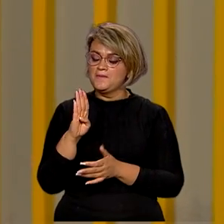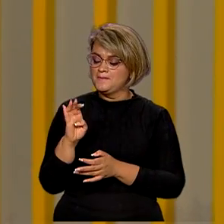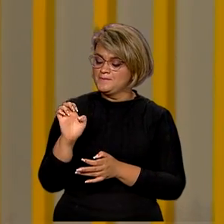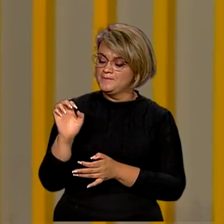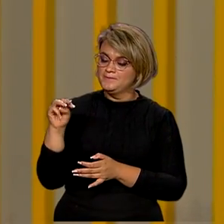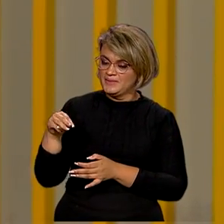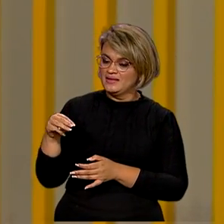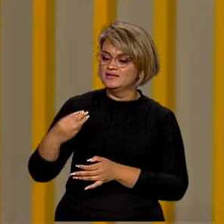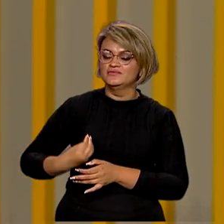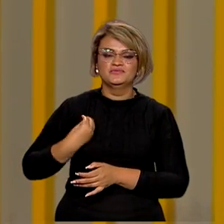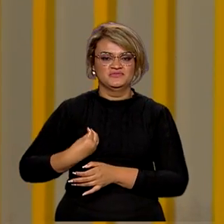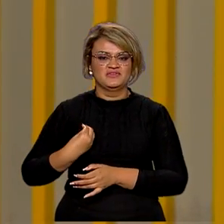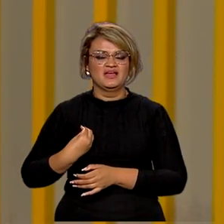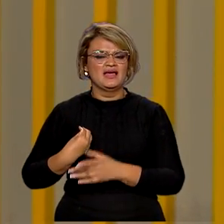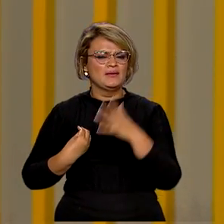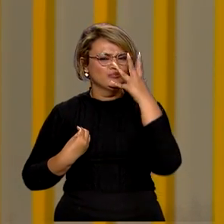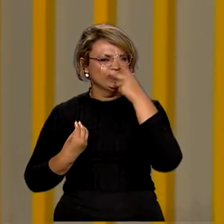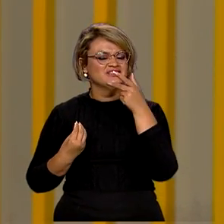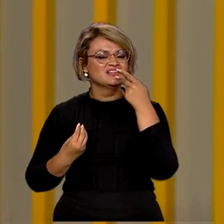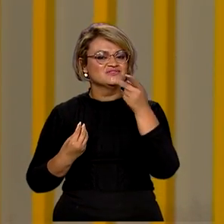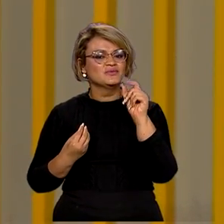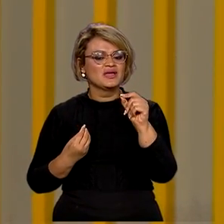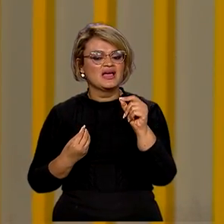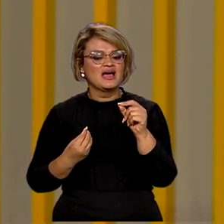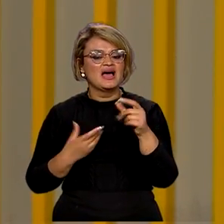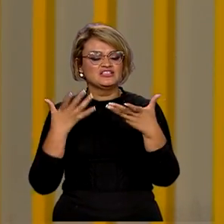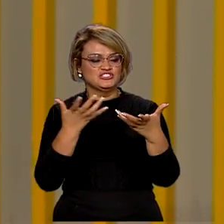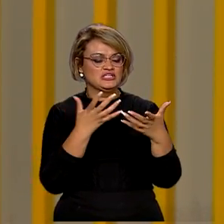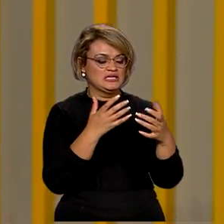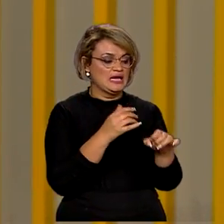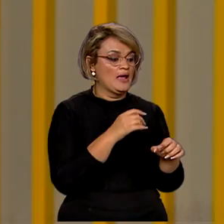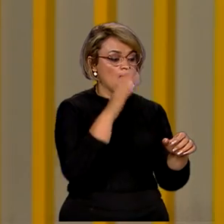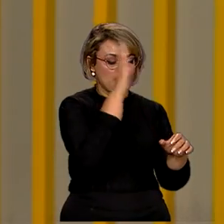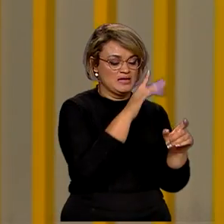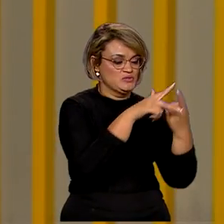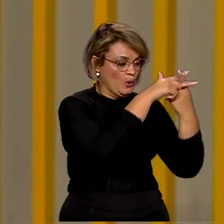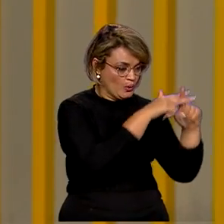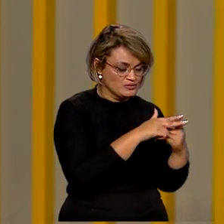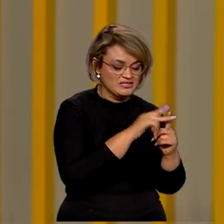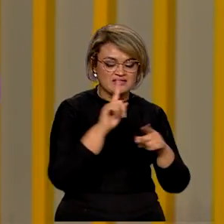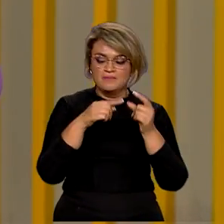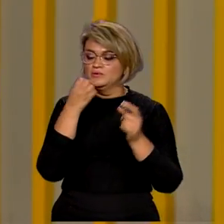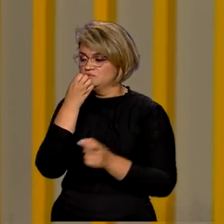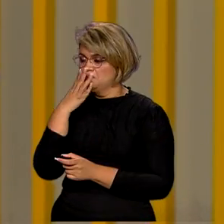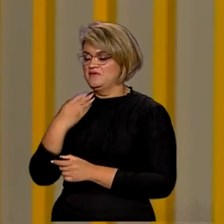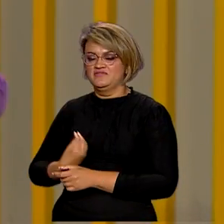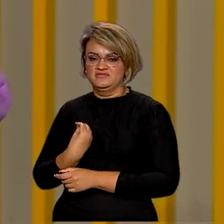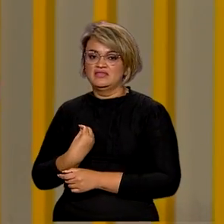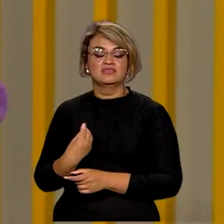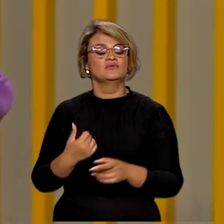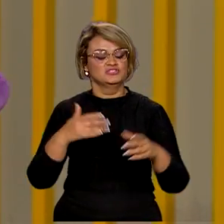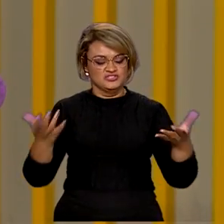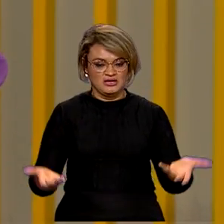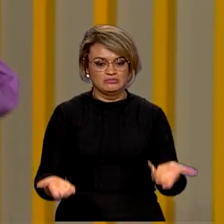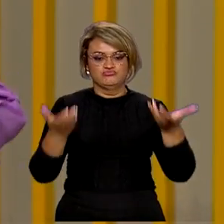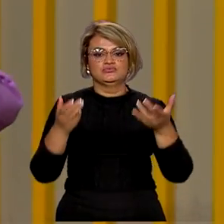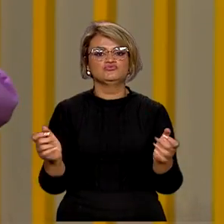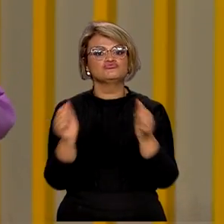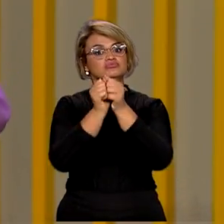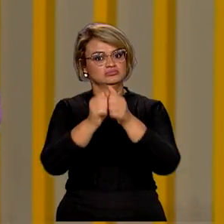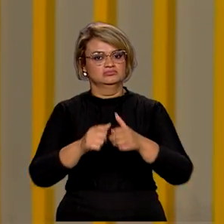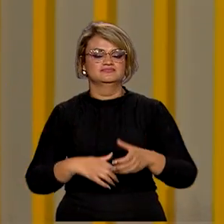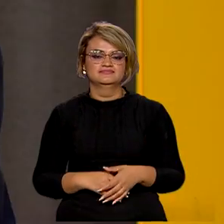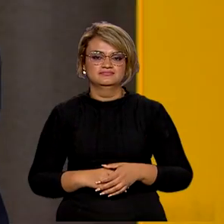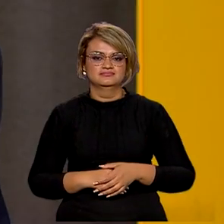muito bonita que elas falam, que é assim: a gente não quer primeiro reconstruir o Brasil, depois o bem viver. Não, a gente quer fazer a reconstrução do Brasil já com o